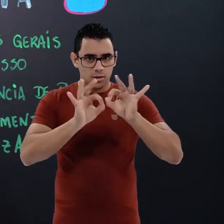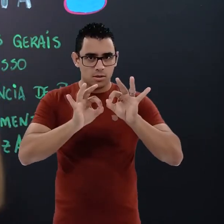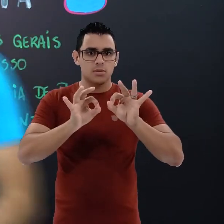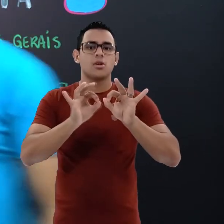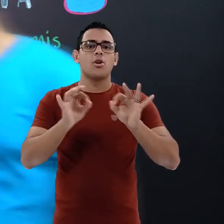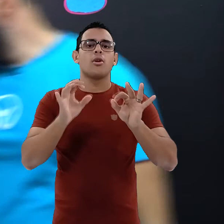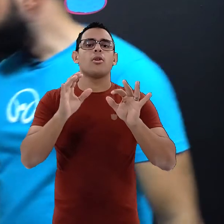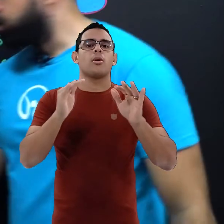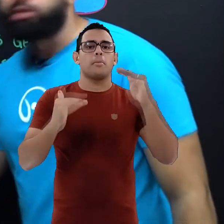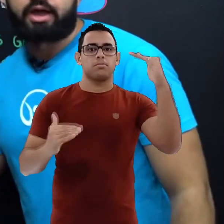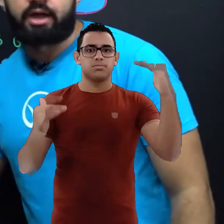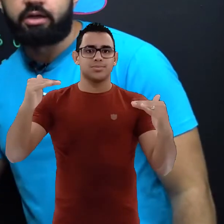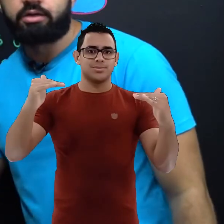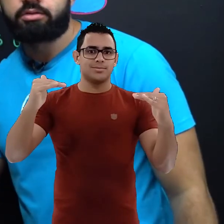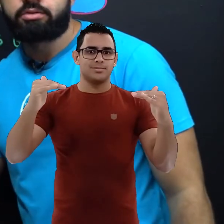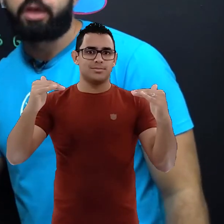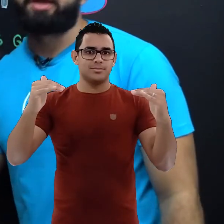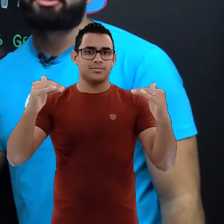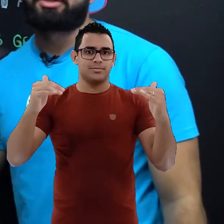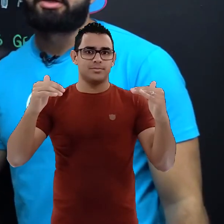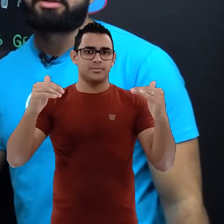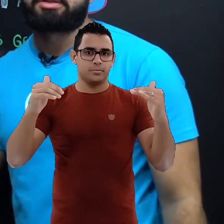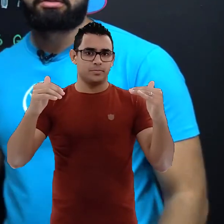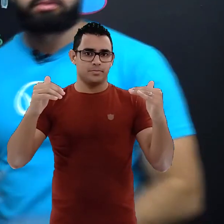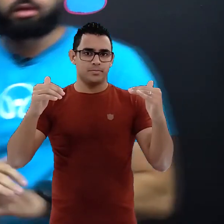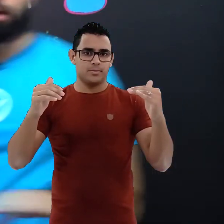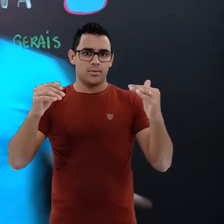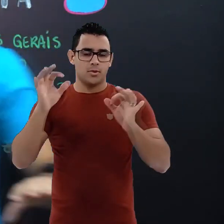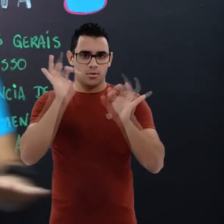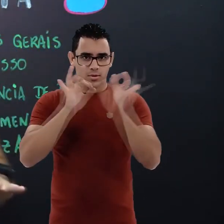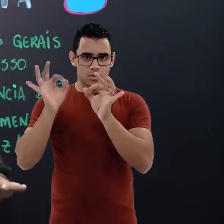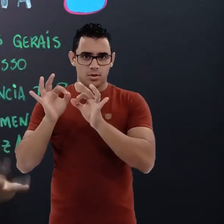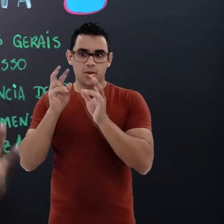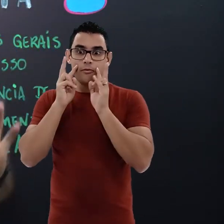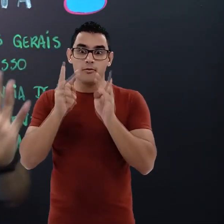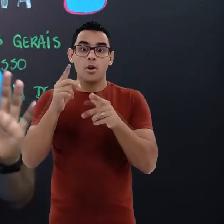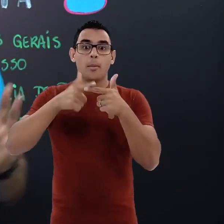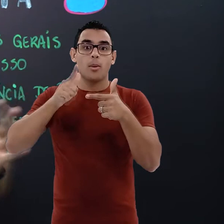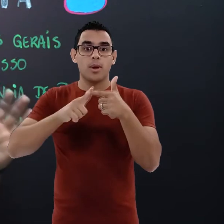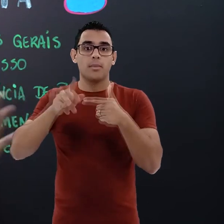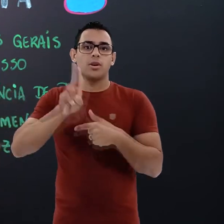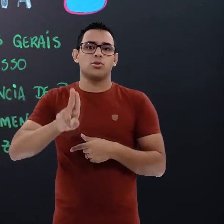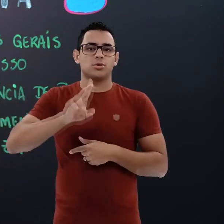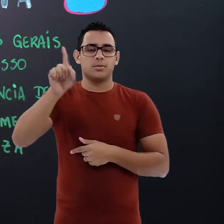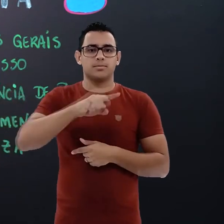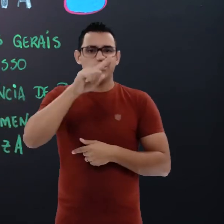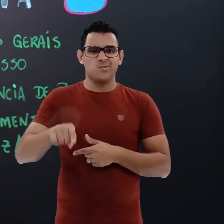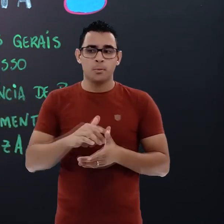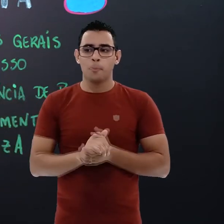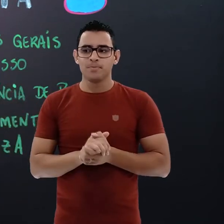seu problema e monta a regra de 3. Acabou o exercício. Vou falar só mais 12